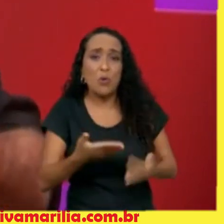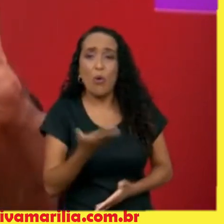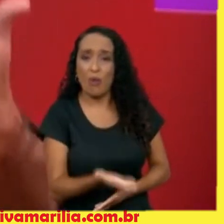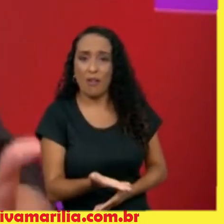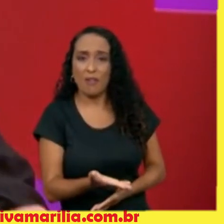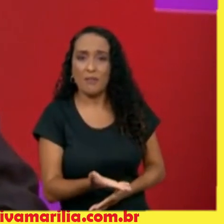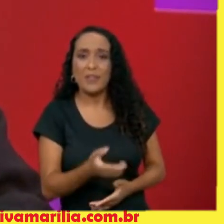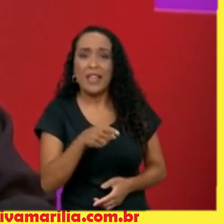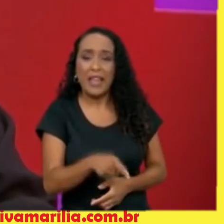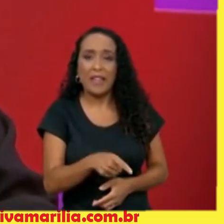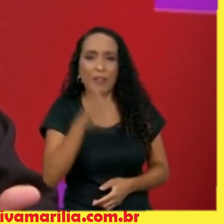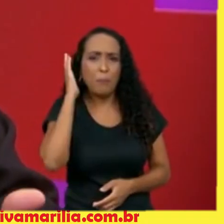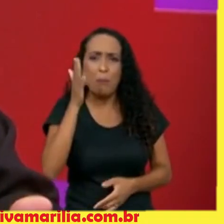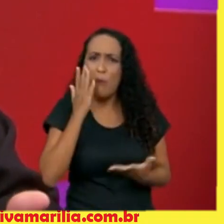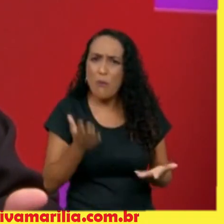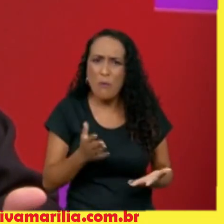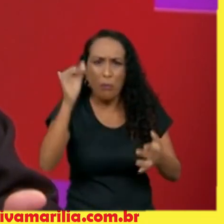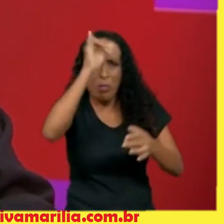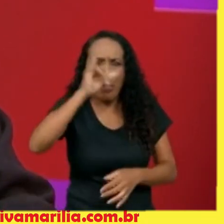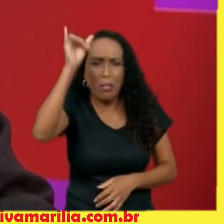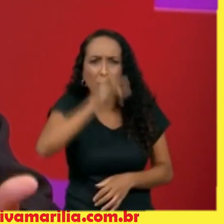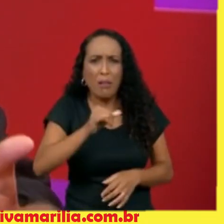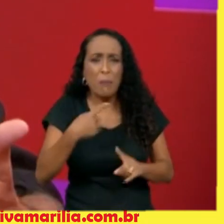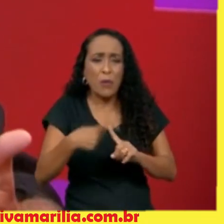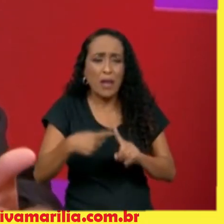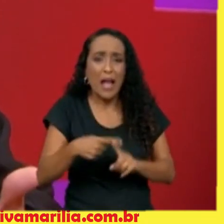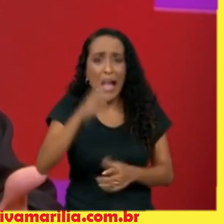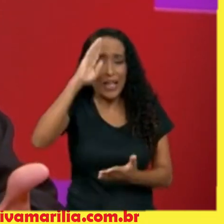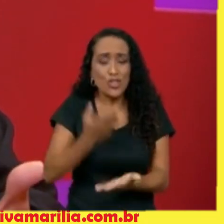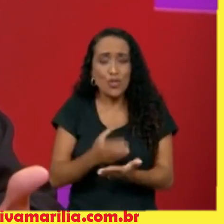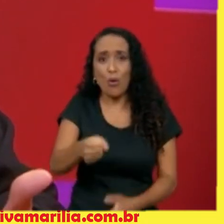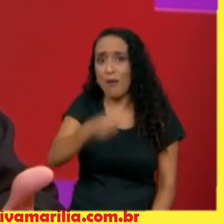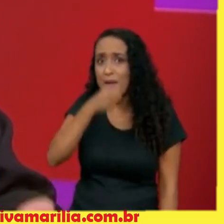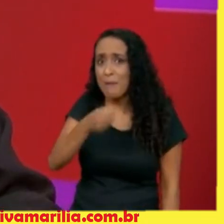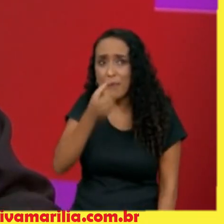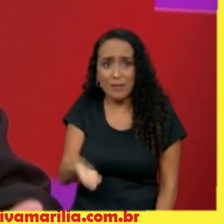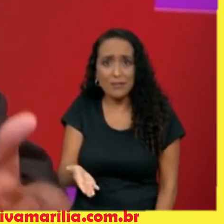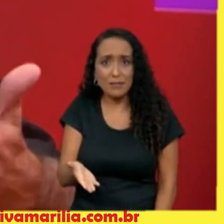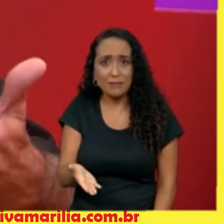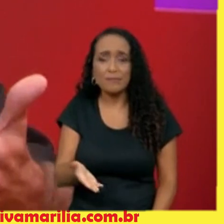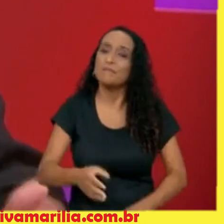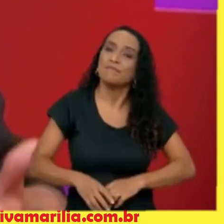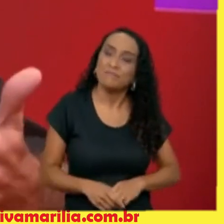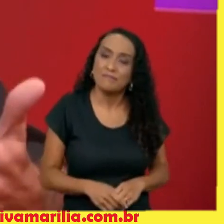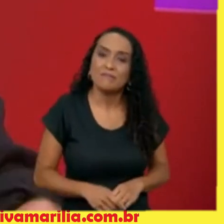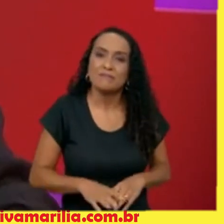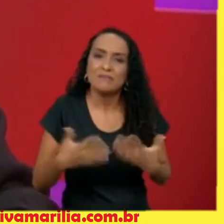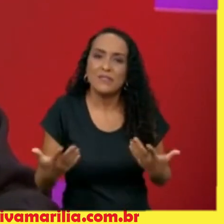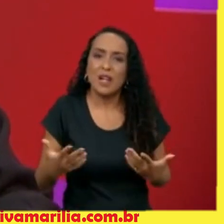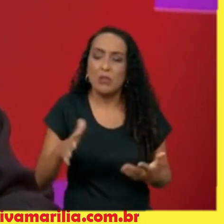Ele foi imbecilizado pela imprensa e por uma esfera pública